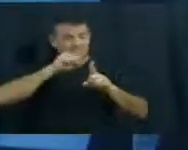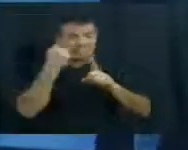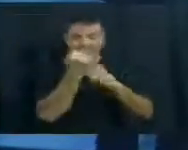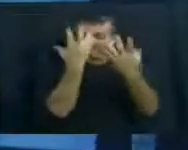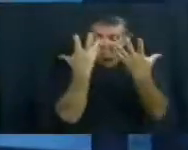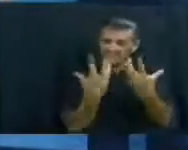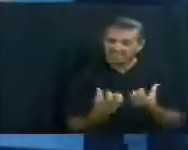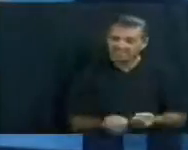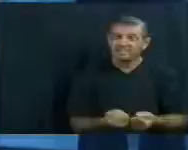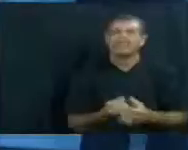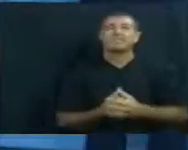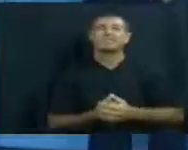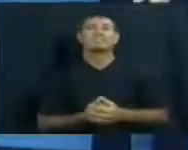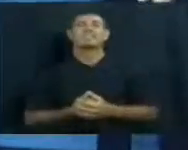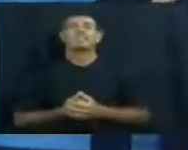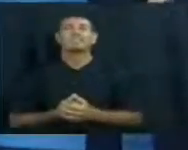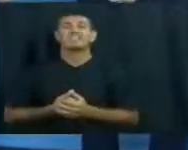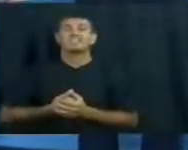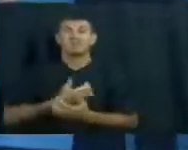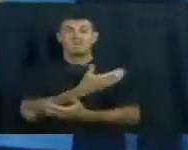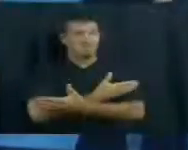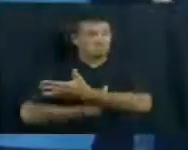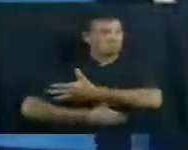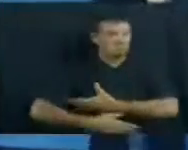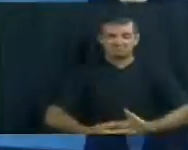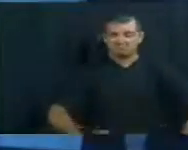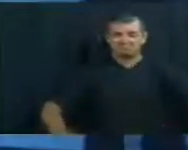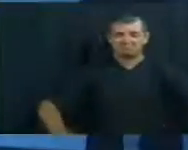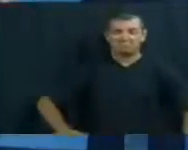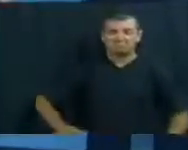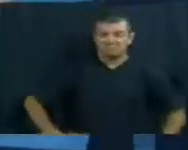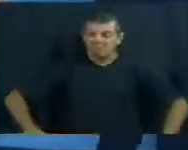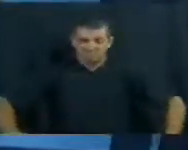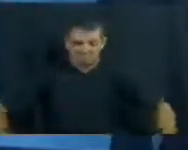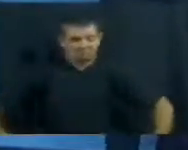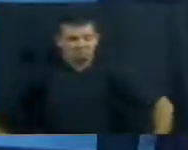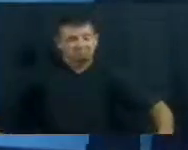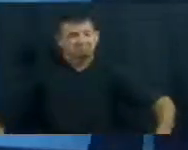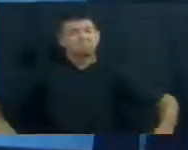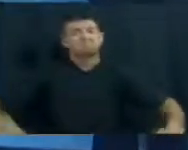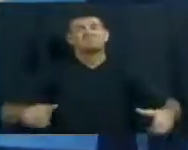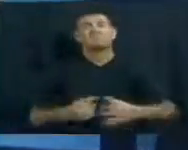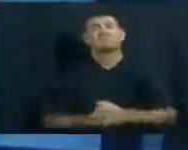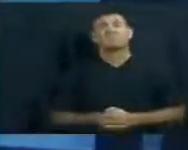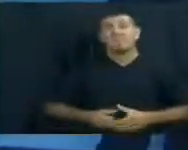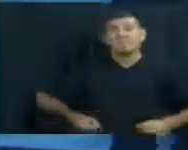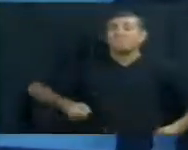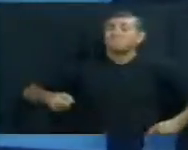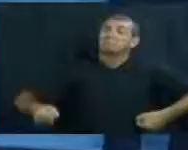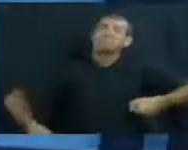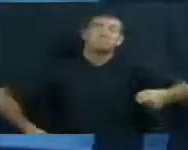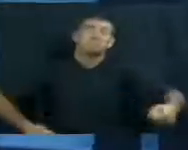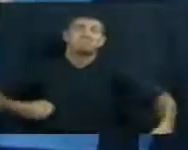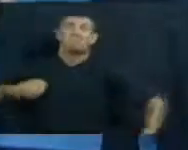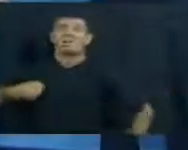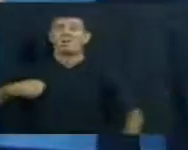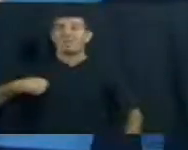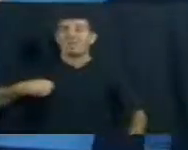aceitação. Não ter pernas e braços, andar motorizado, usar muletas não me